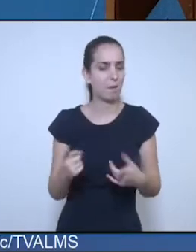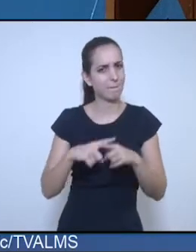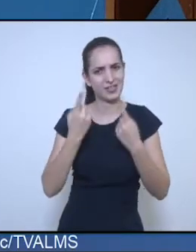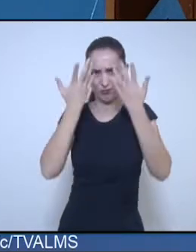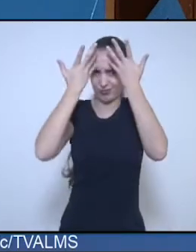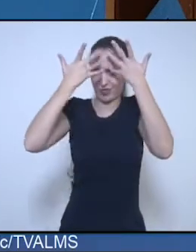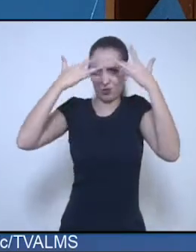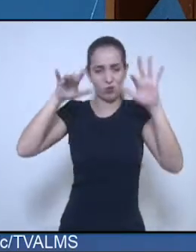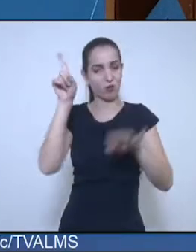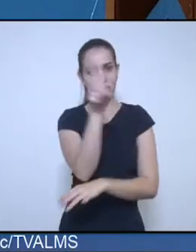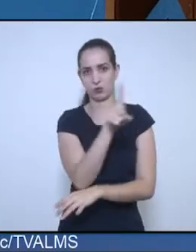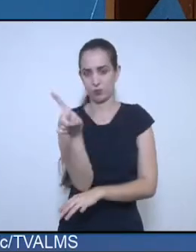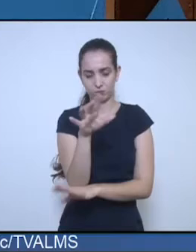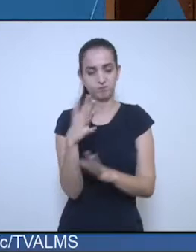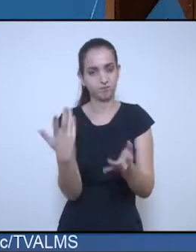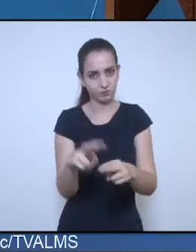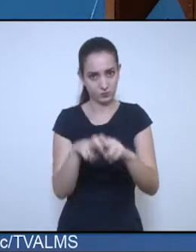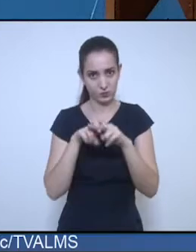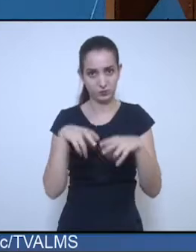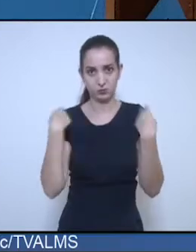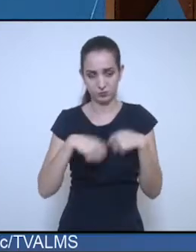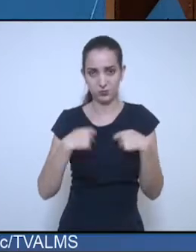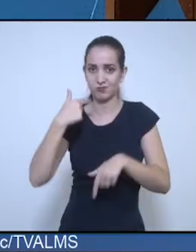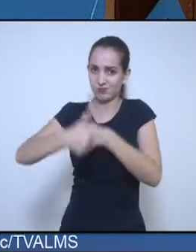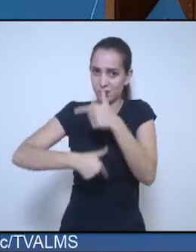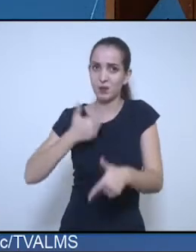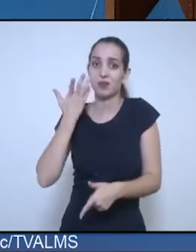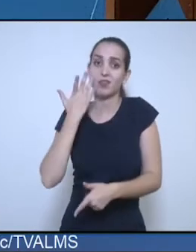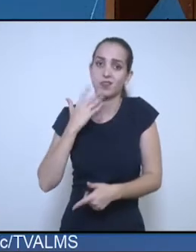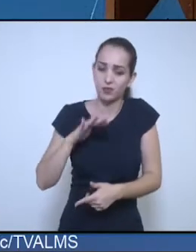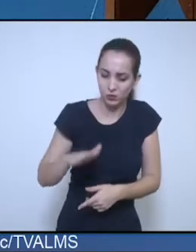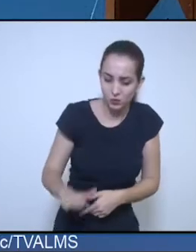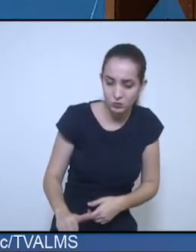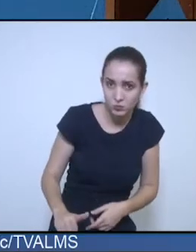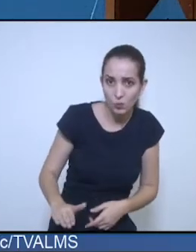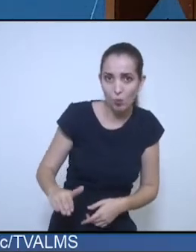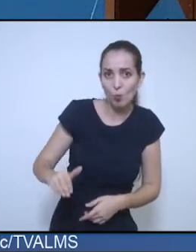é preciso que isso seja trabalhado na infância, na